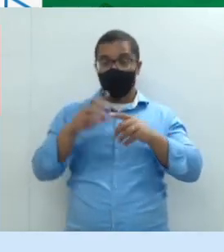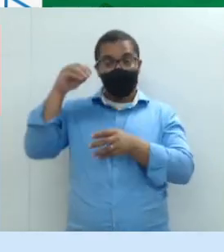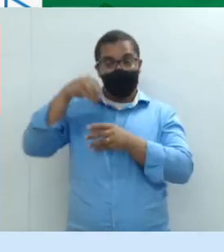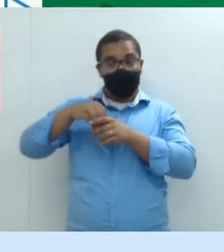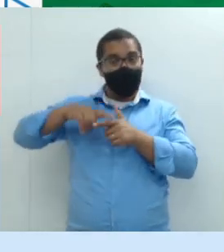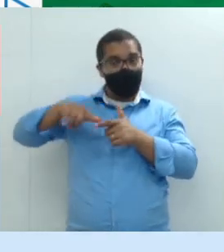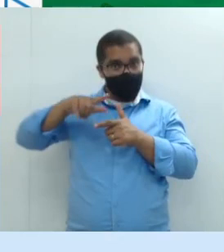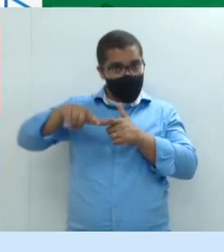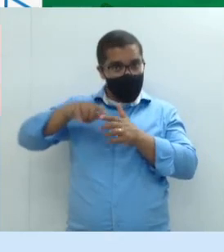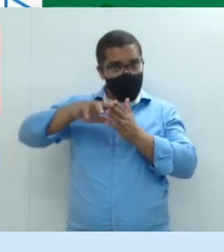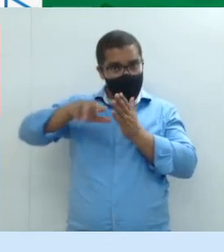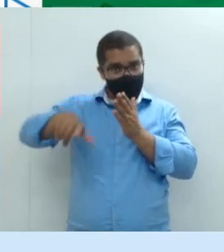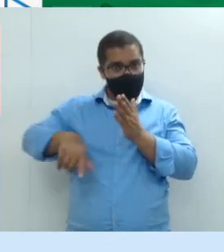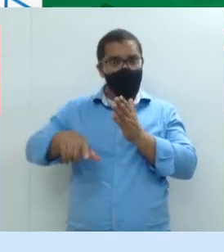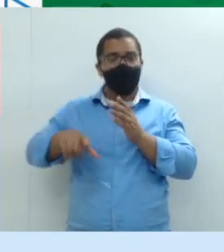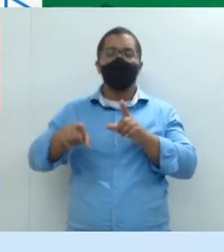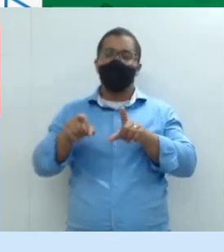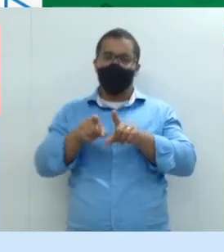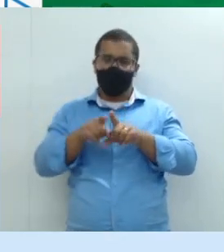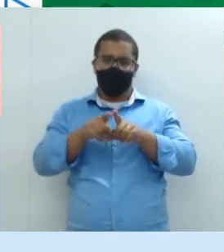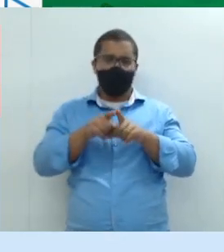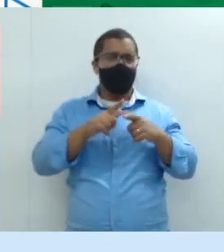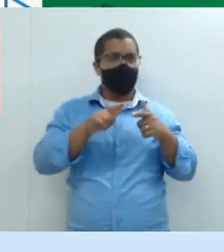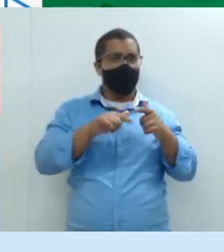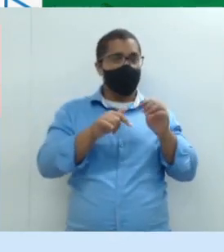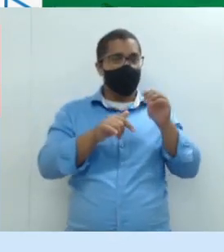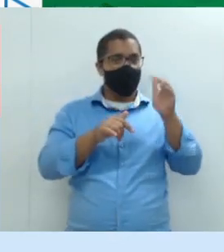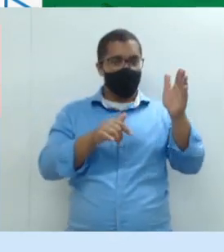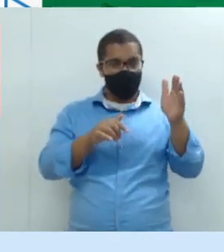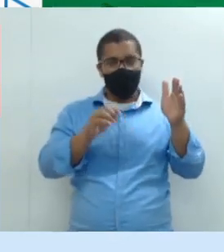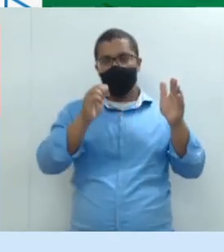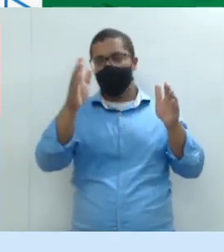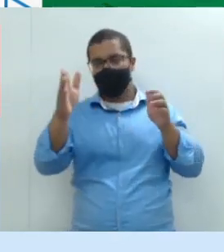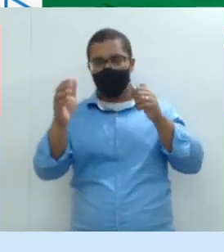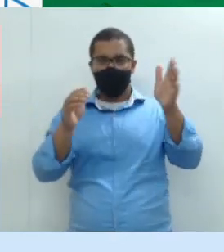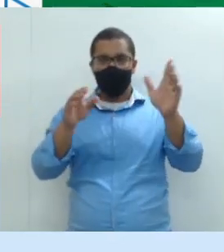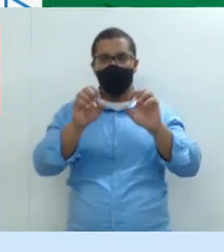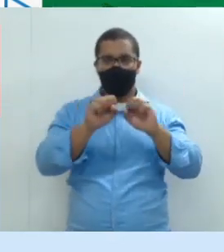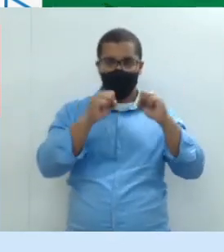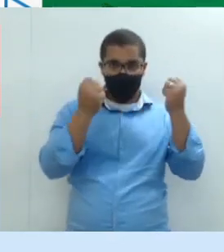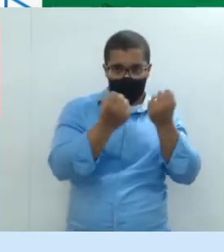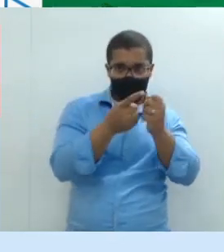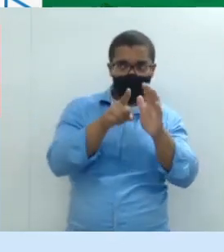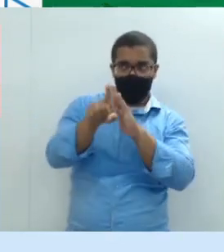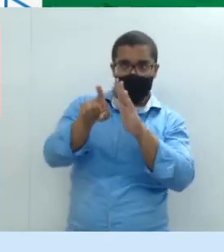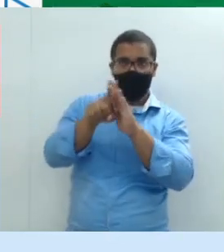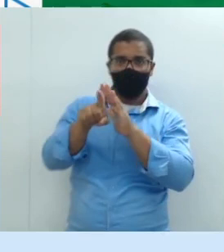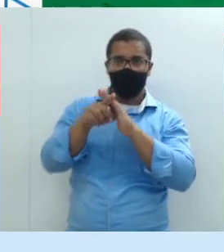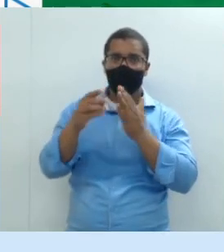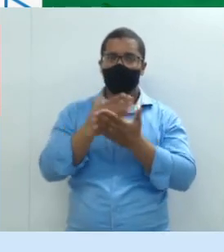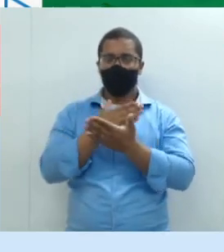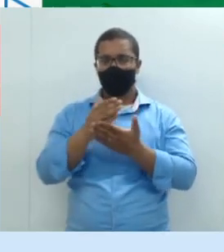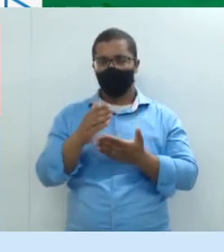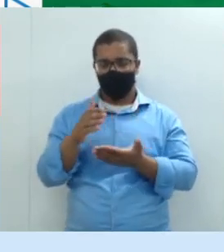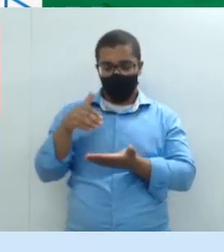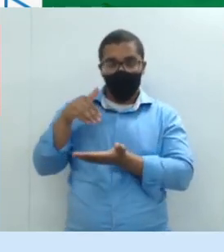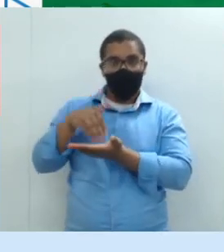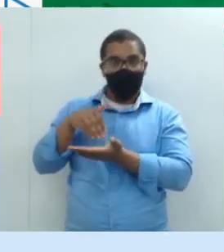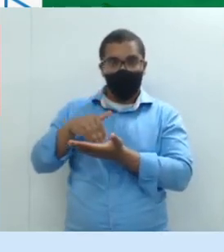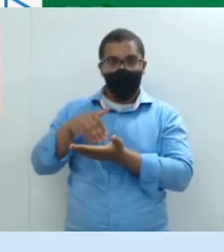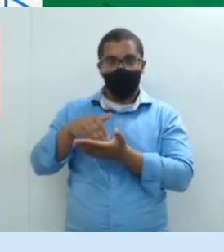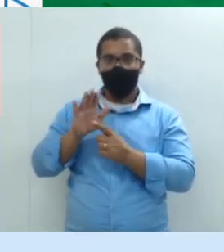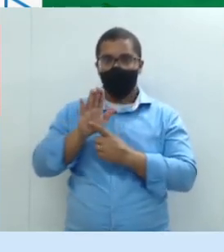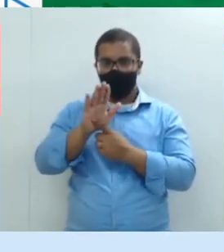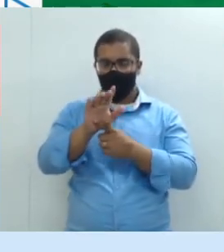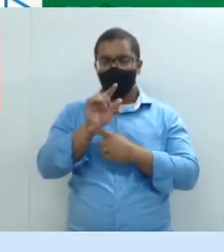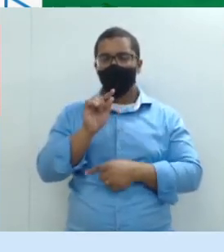internos, também vai tendo problemas externos, né? Também vai tendo problemas sociais ali, questionamentos. Por fim, uma outra menção que vale a